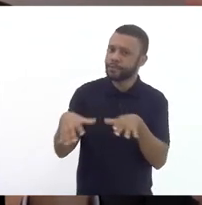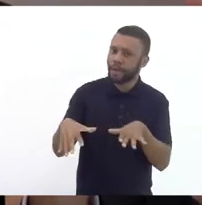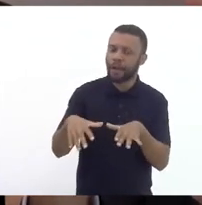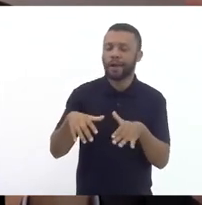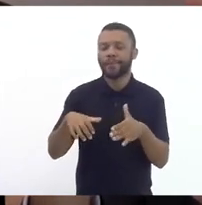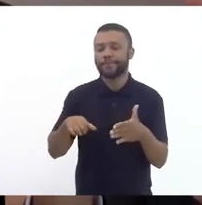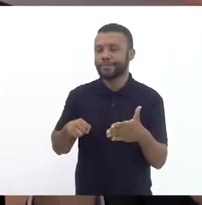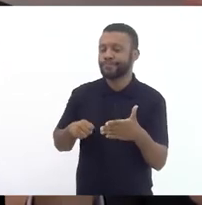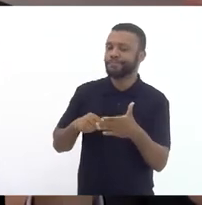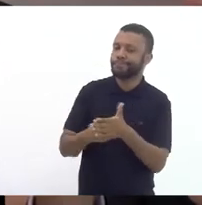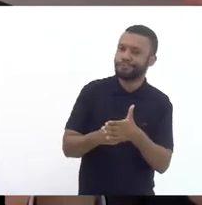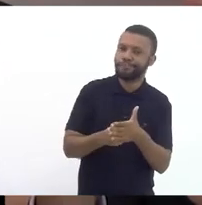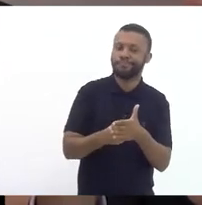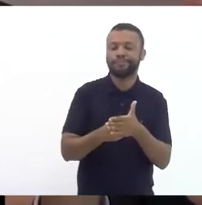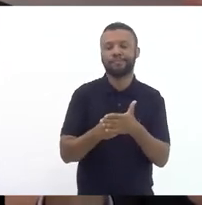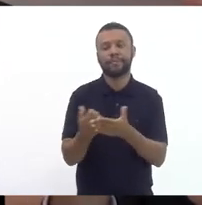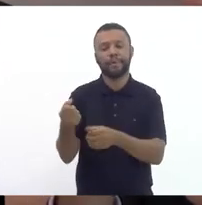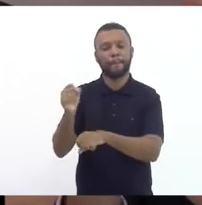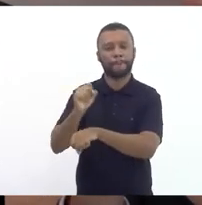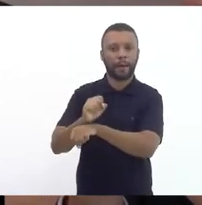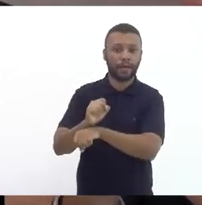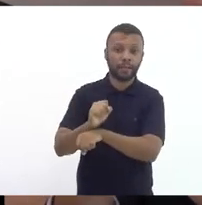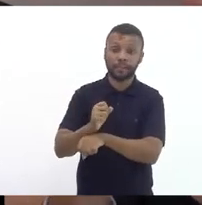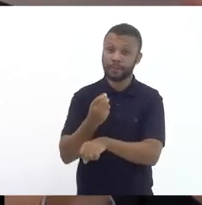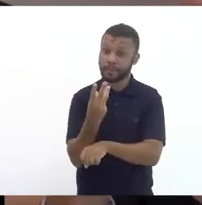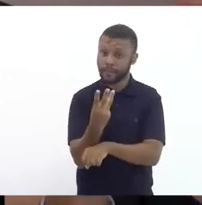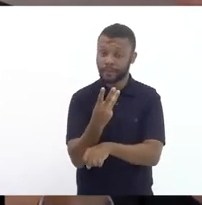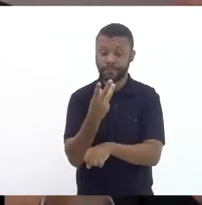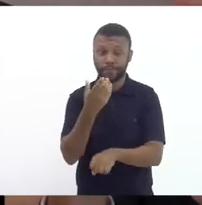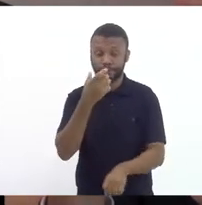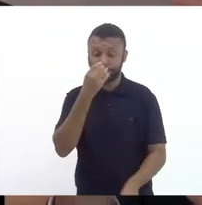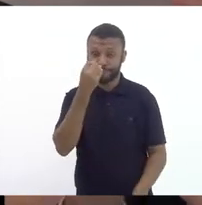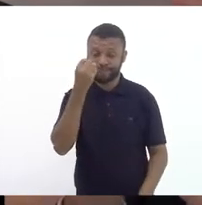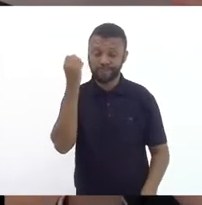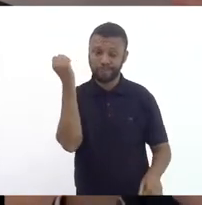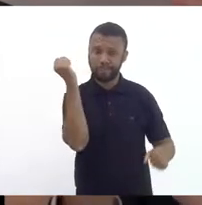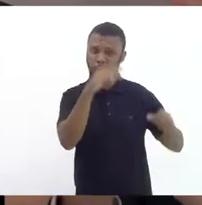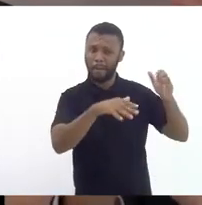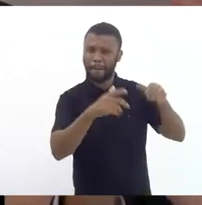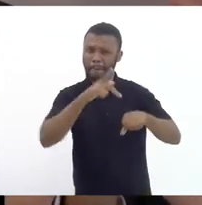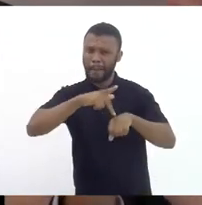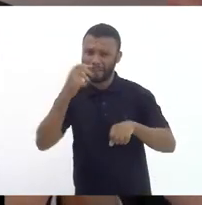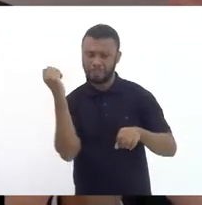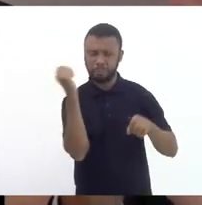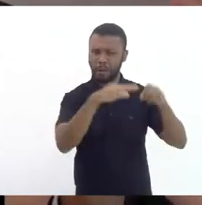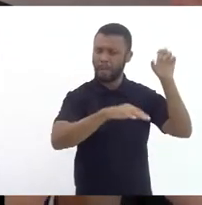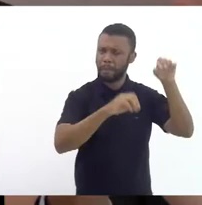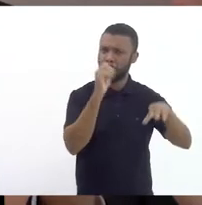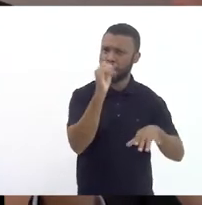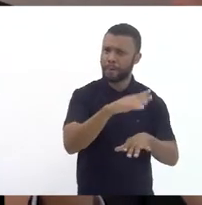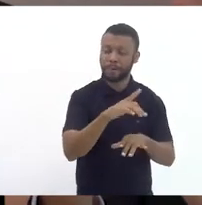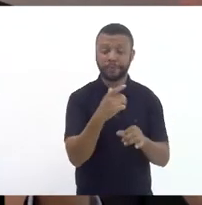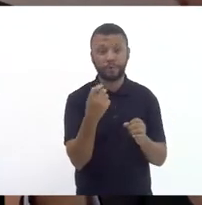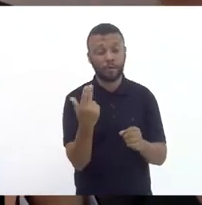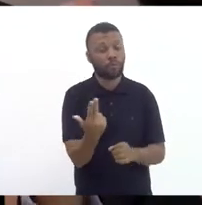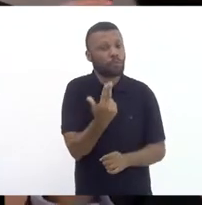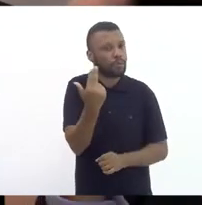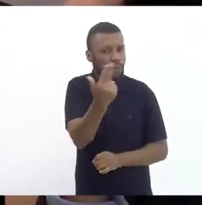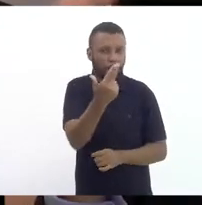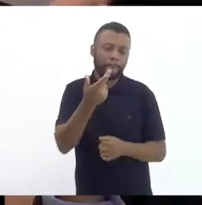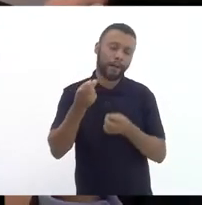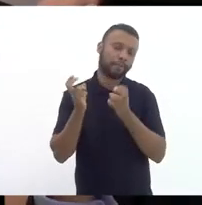estão afastados, e temos 3 que foram vandalizados, que não têm condição de rodar no momento. Todos eles, temos aqui um